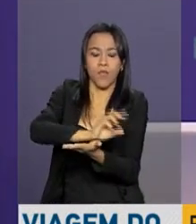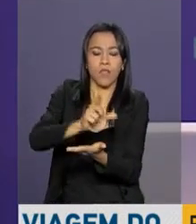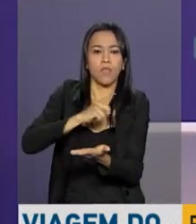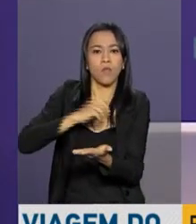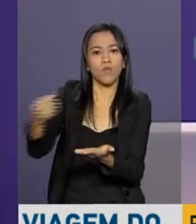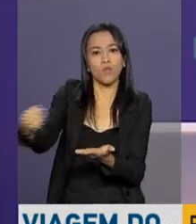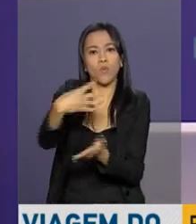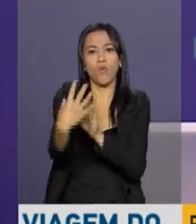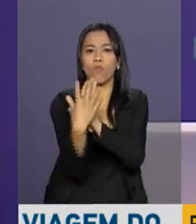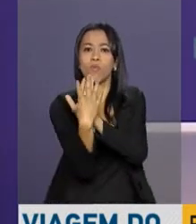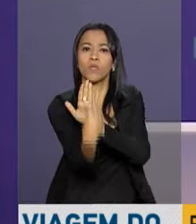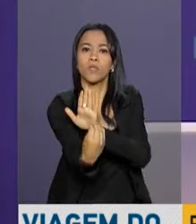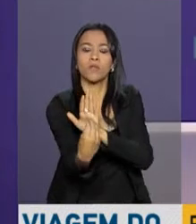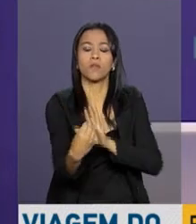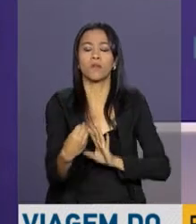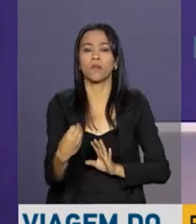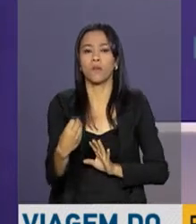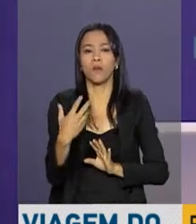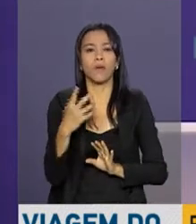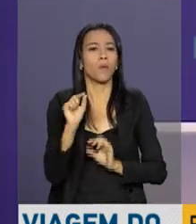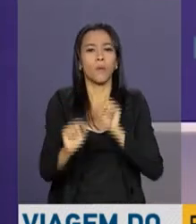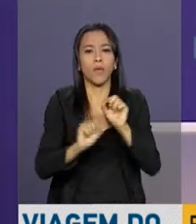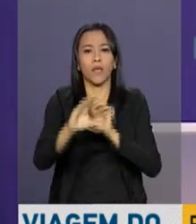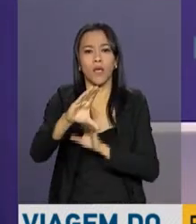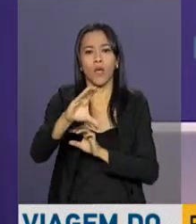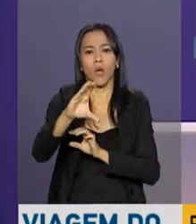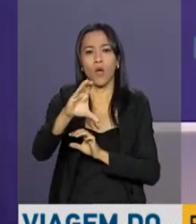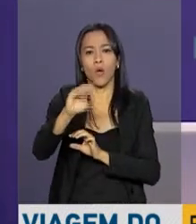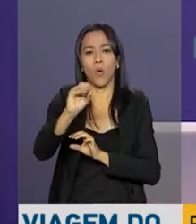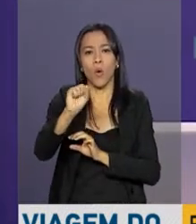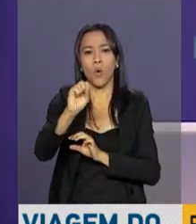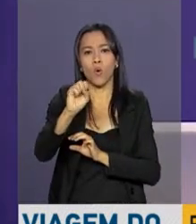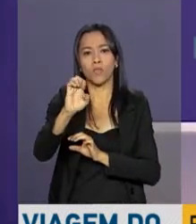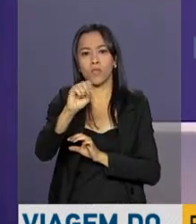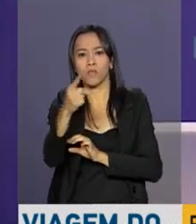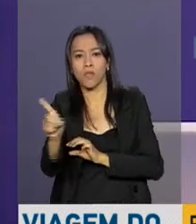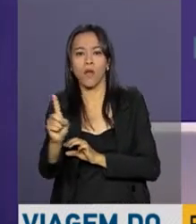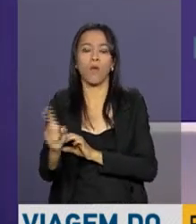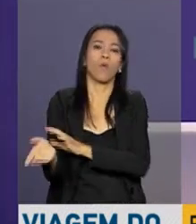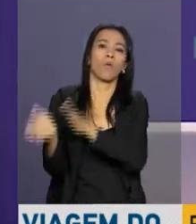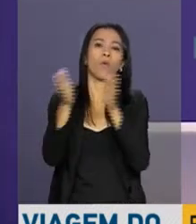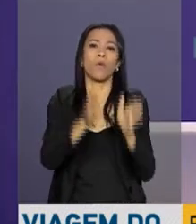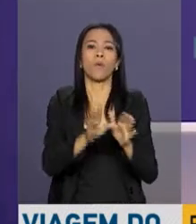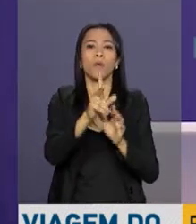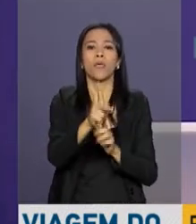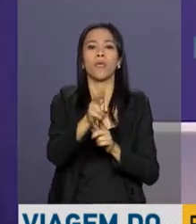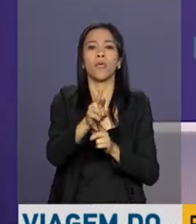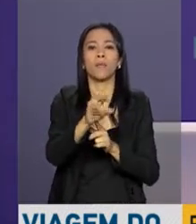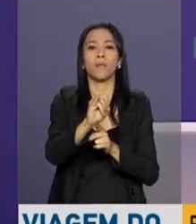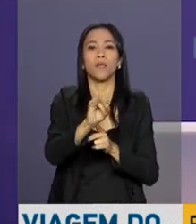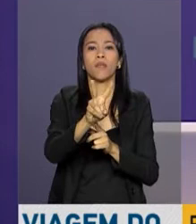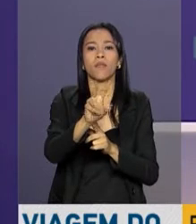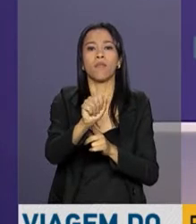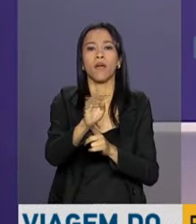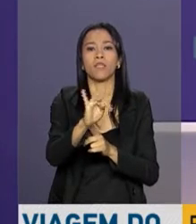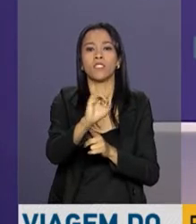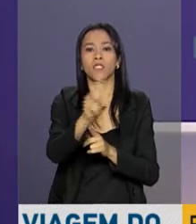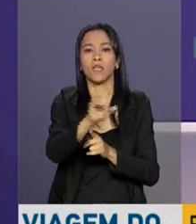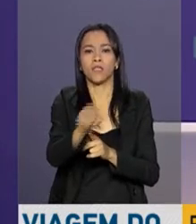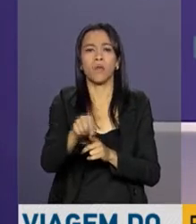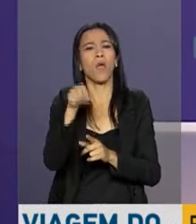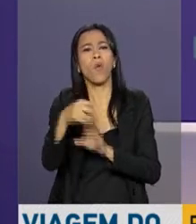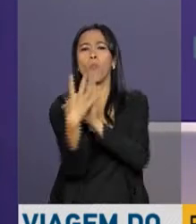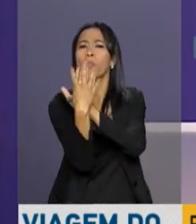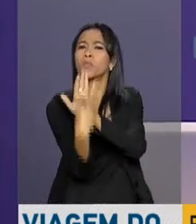novo modelo para concessões e privatizações, É um modelo mais previsível, mais